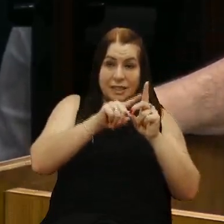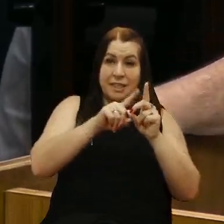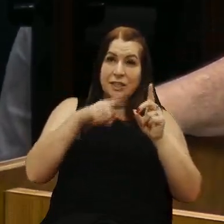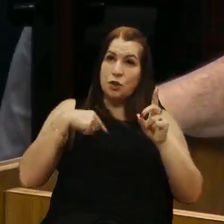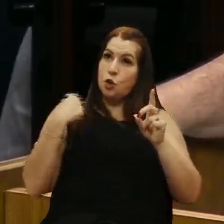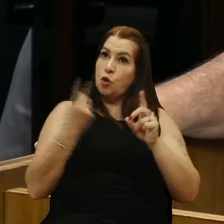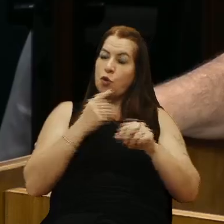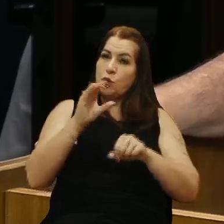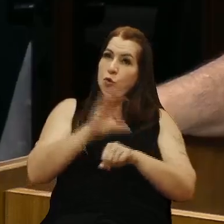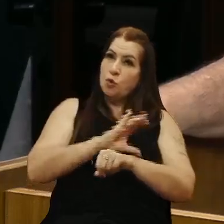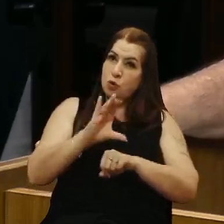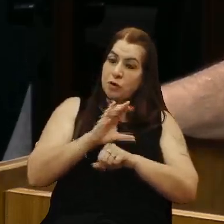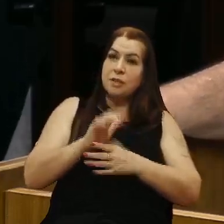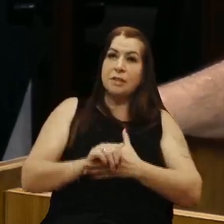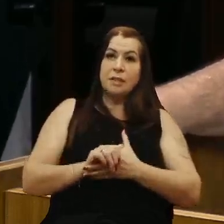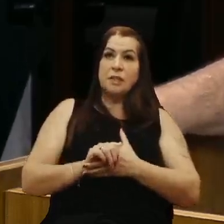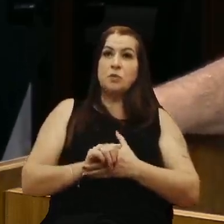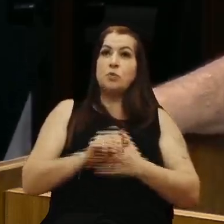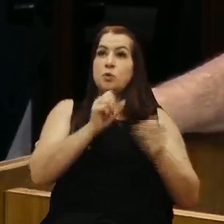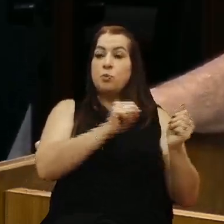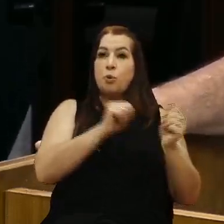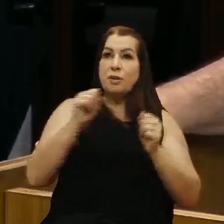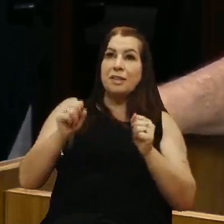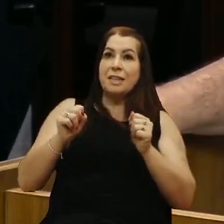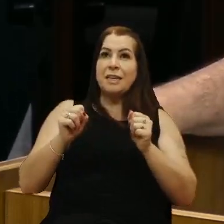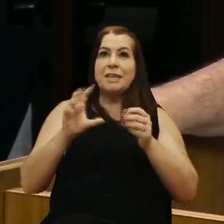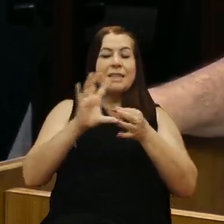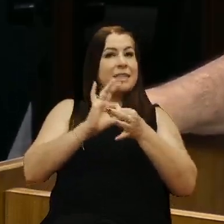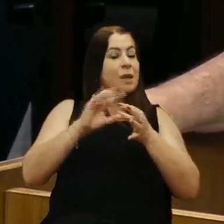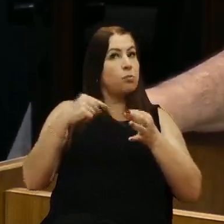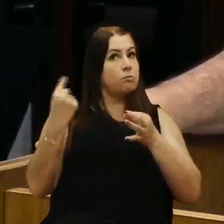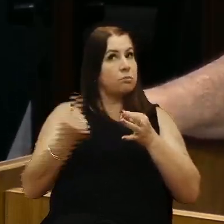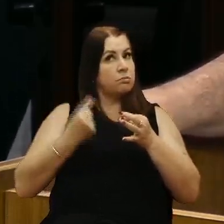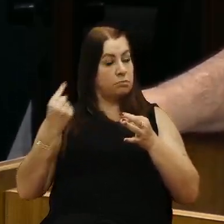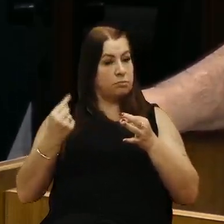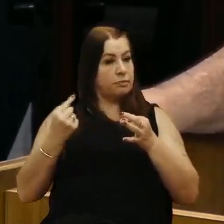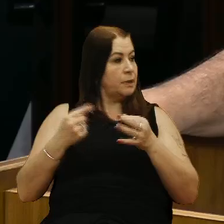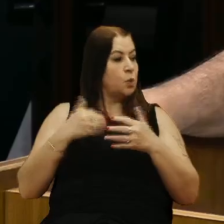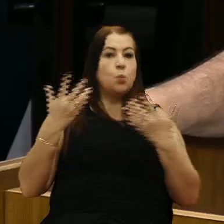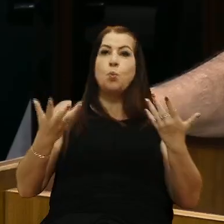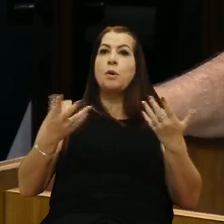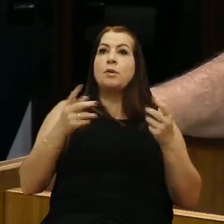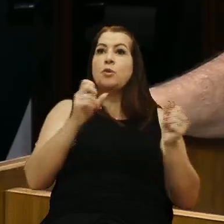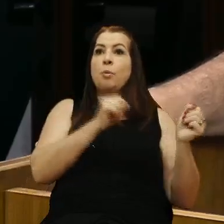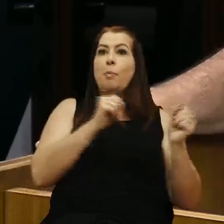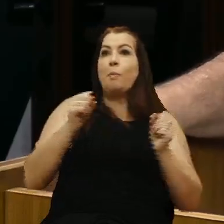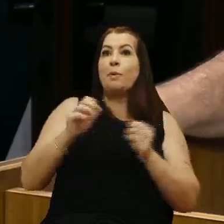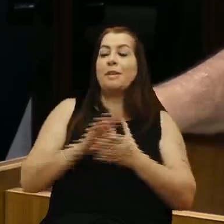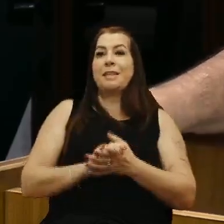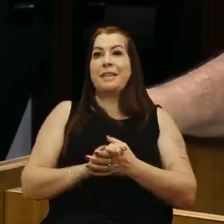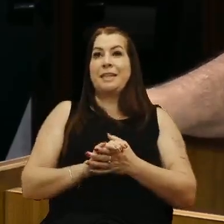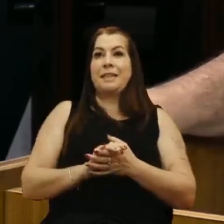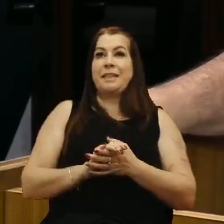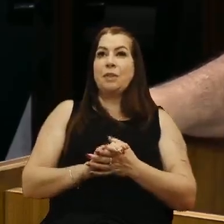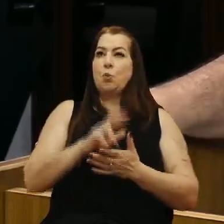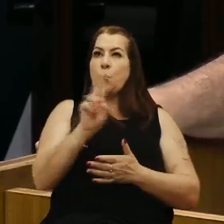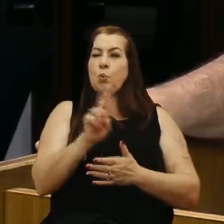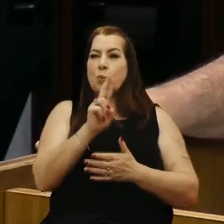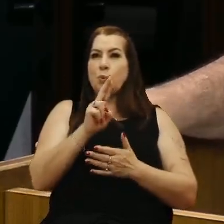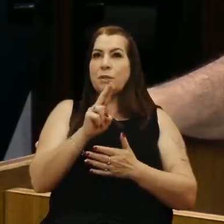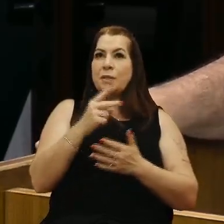nossa Constituição, os poderes são independentes. E quando um poder usa de